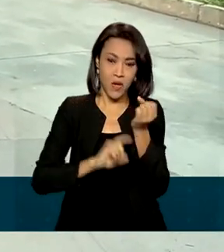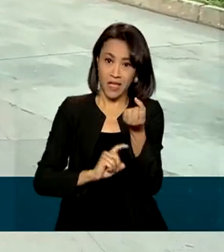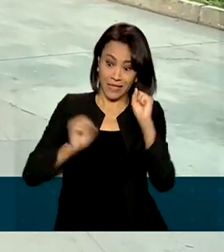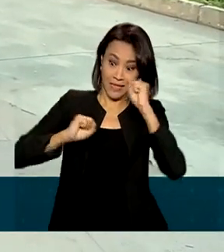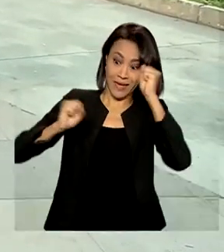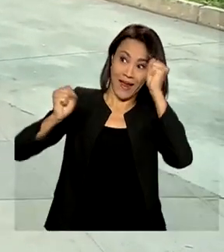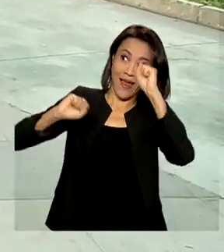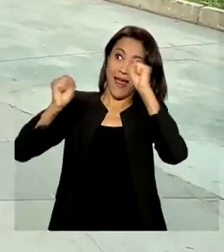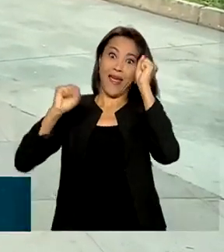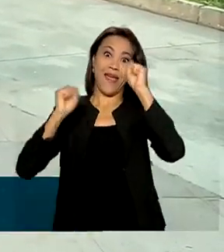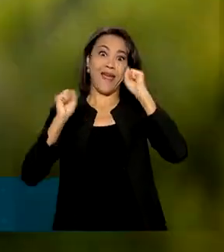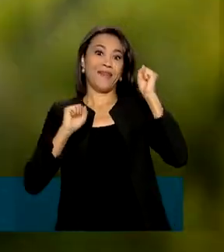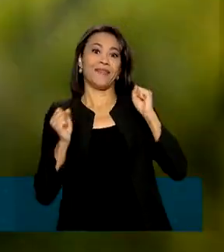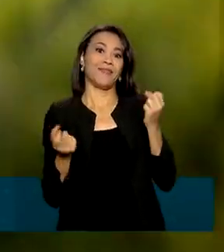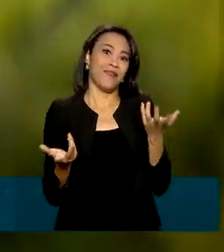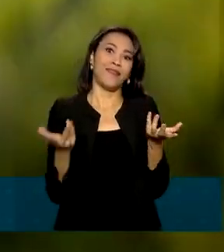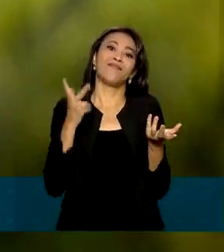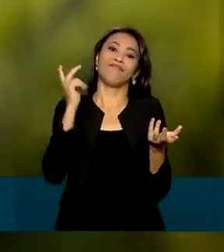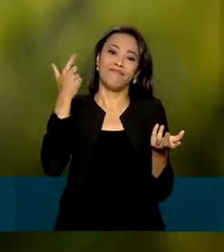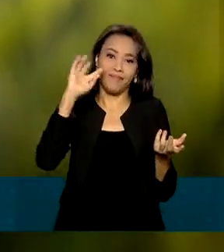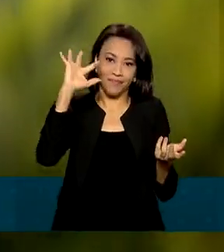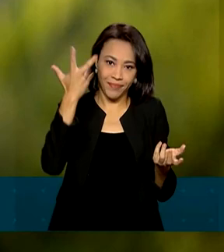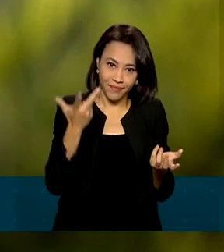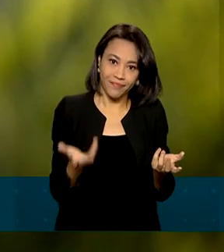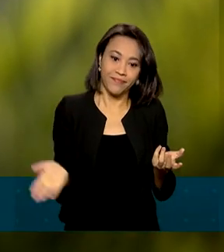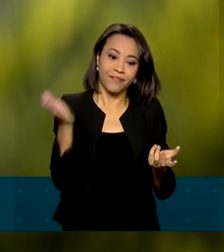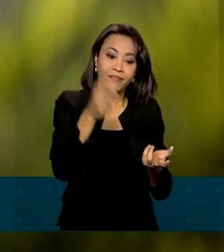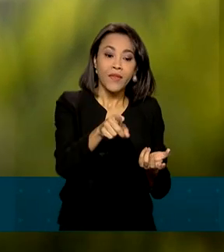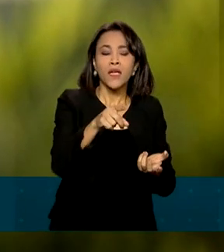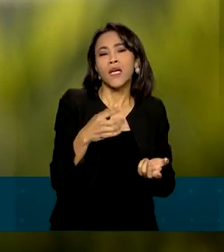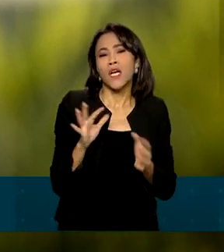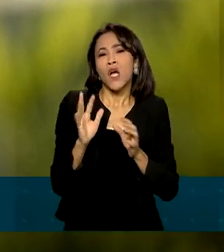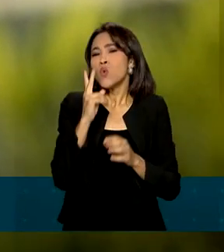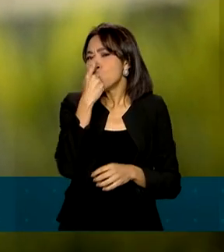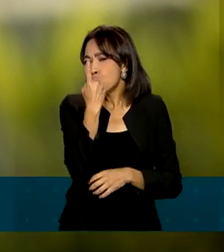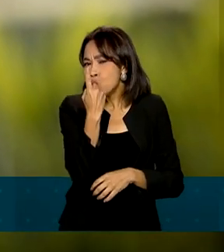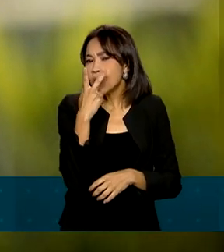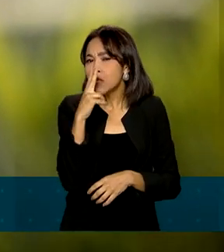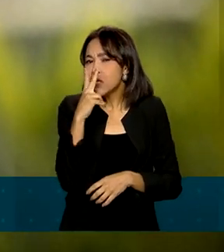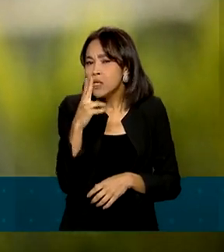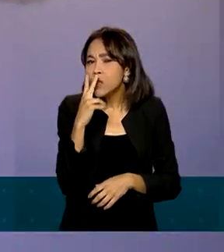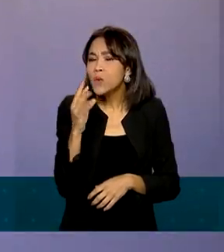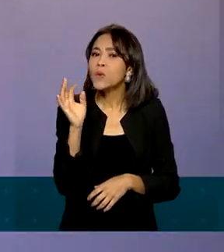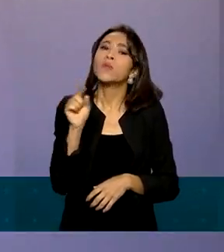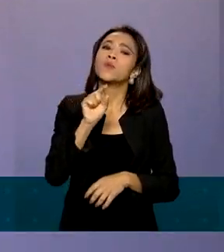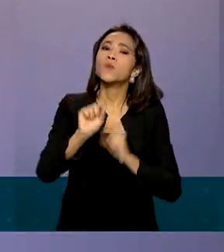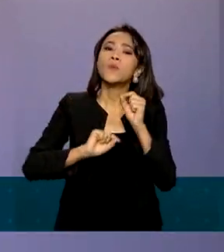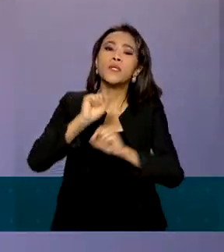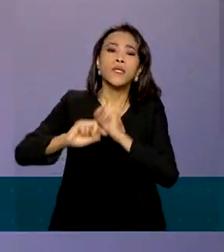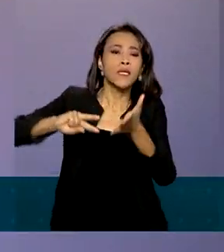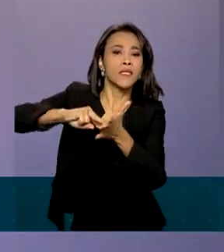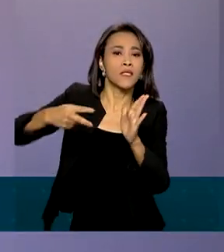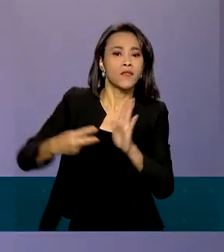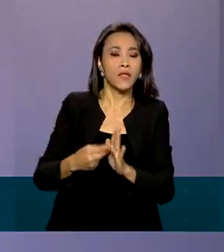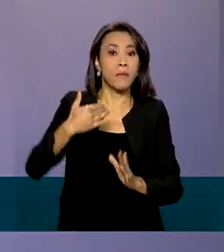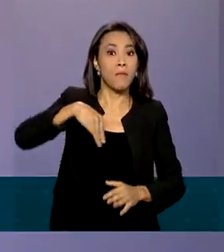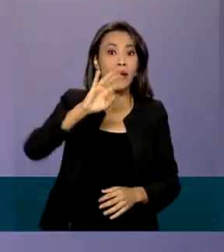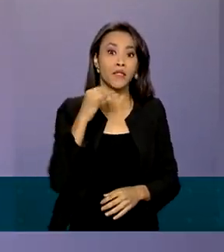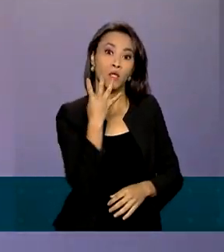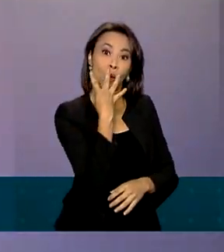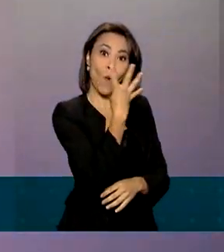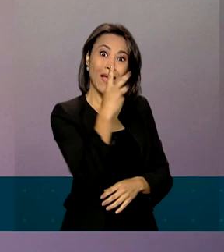estresse aí levar em Cortina tomar um simples cigarro significa a tragar ou inalar mais de a